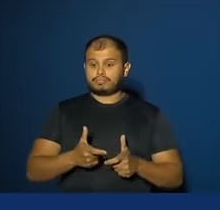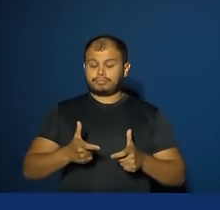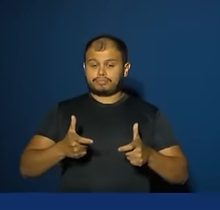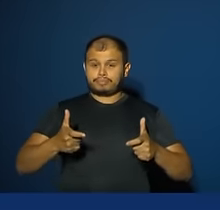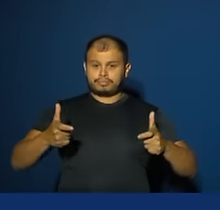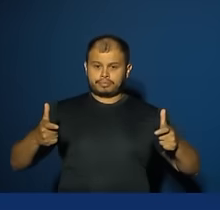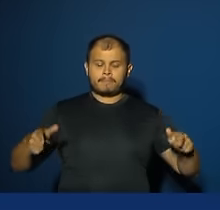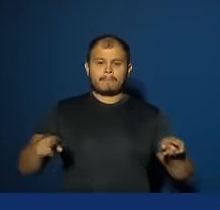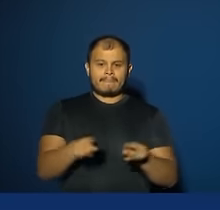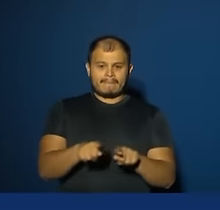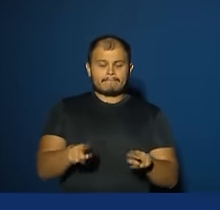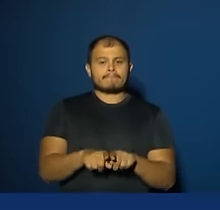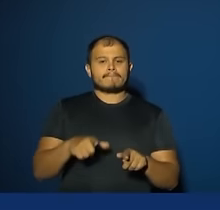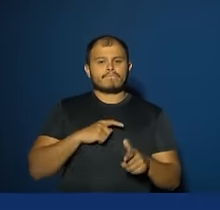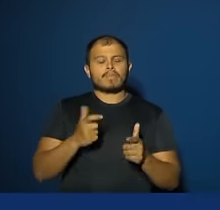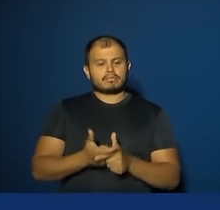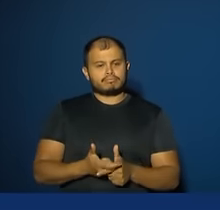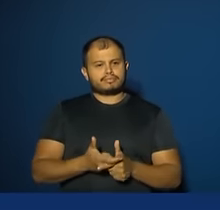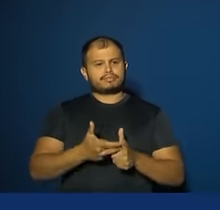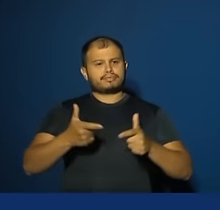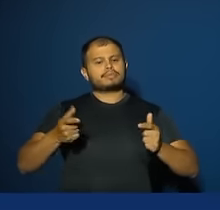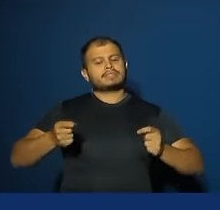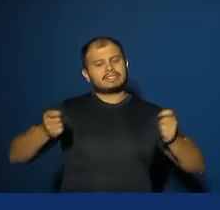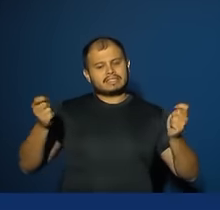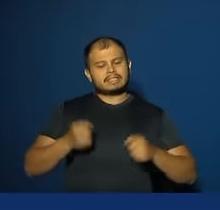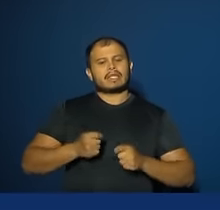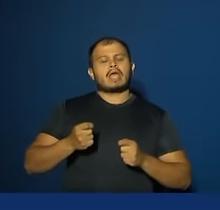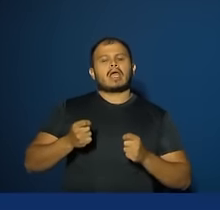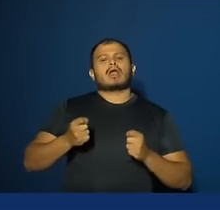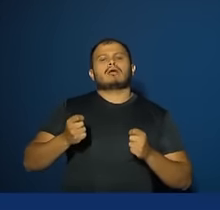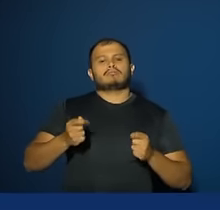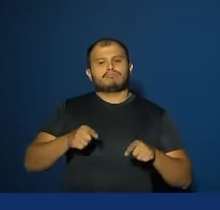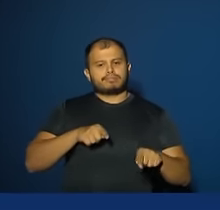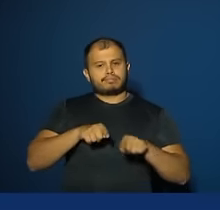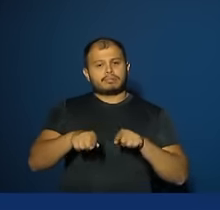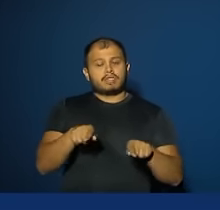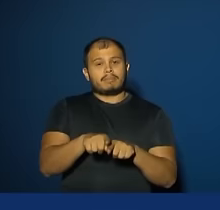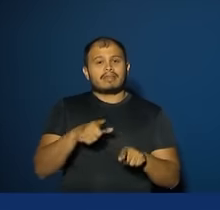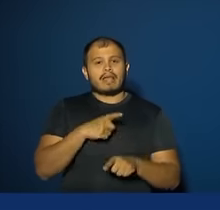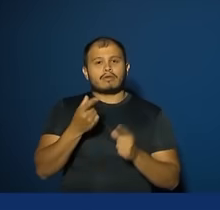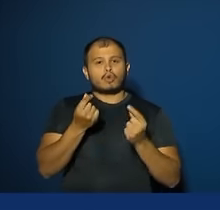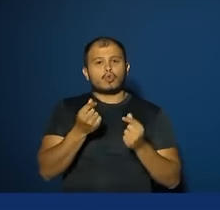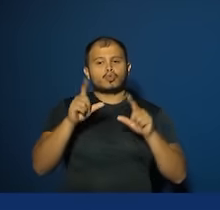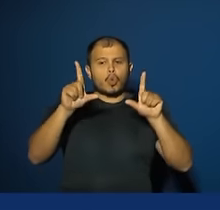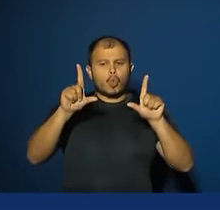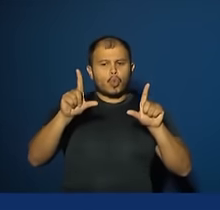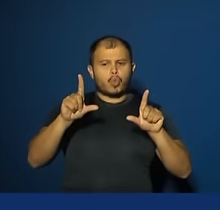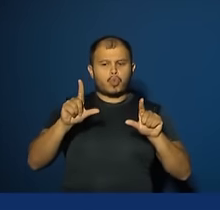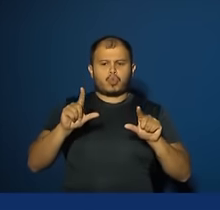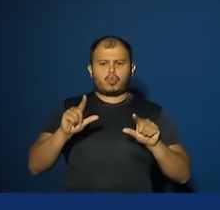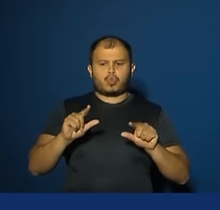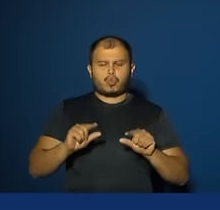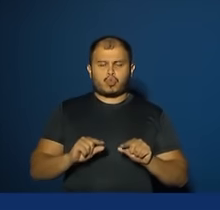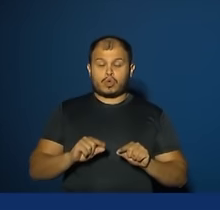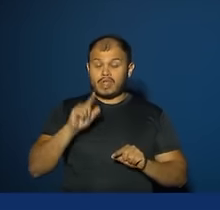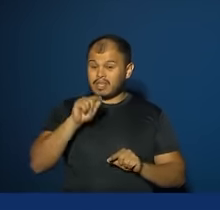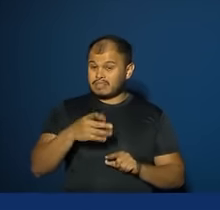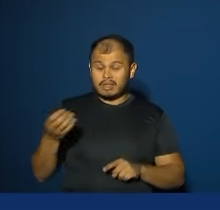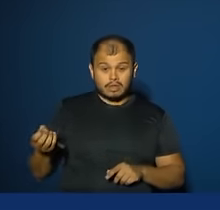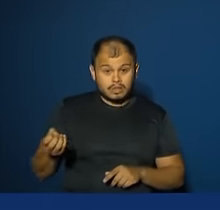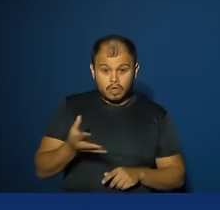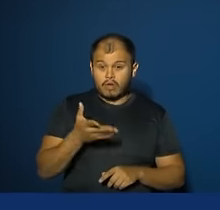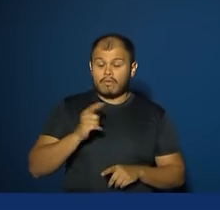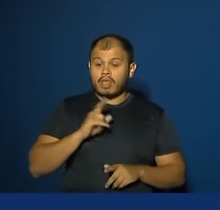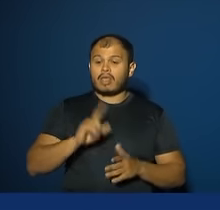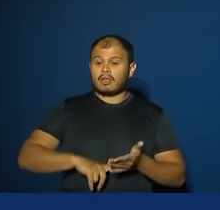e aumentando a sua vantagem competitiva, como estão reduzindo o seu custo. Isso é quase inédito, né? Essas